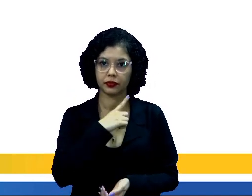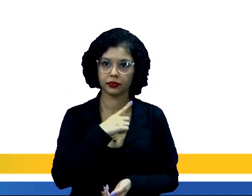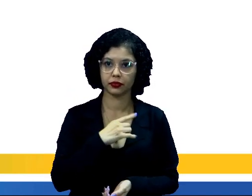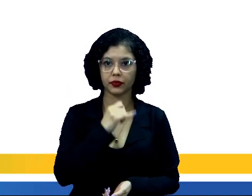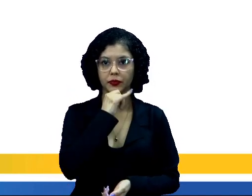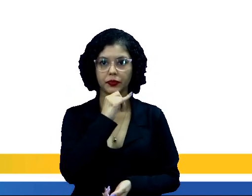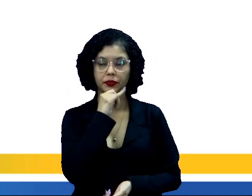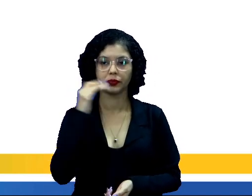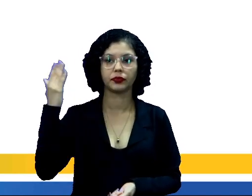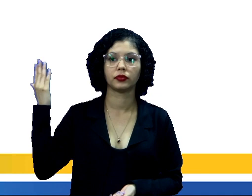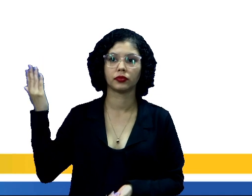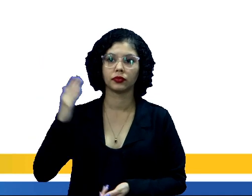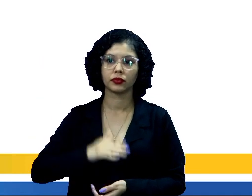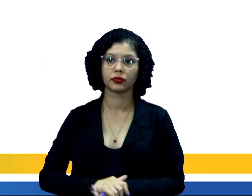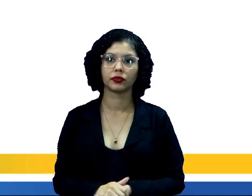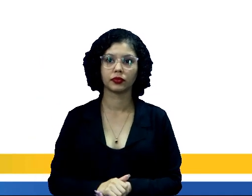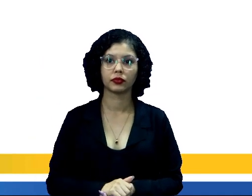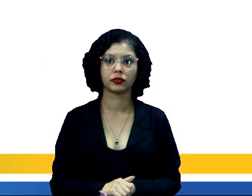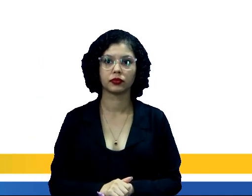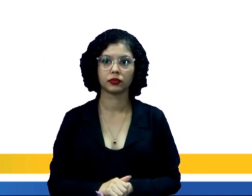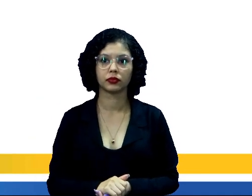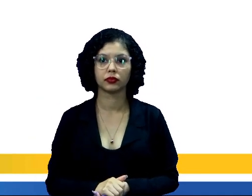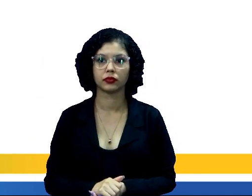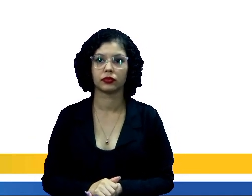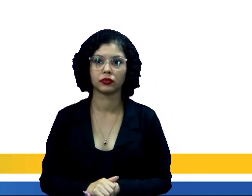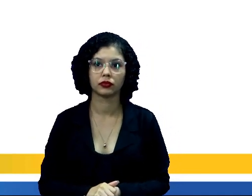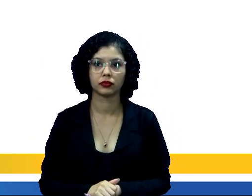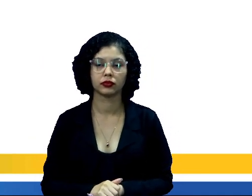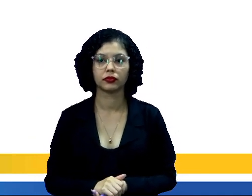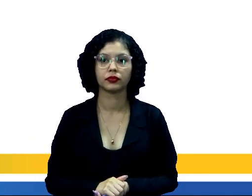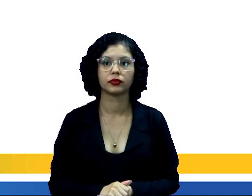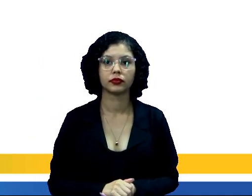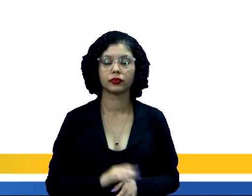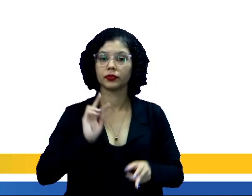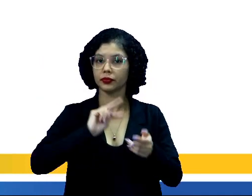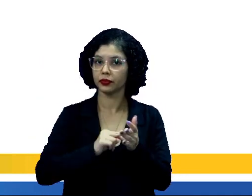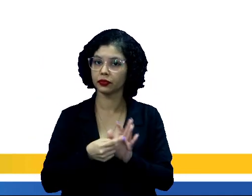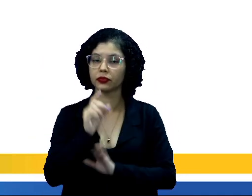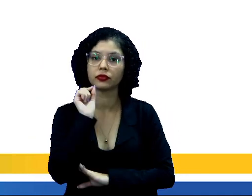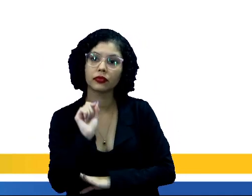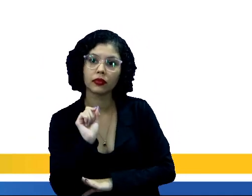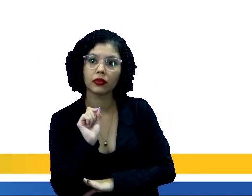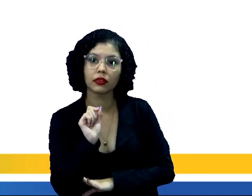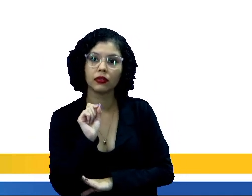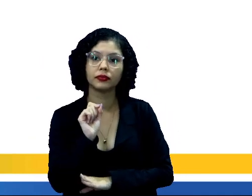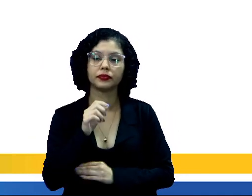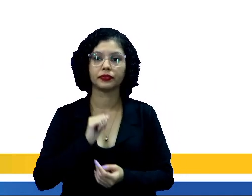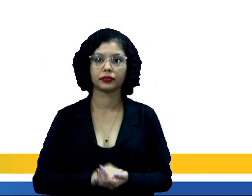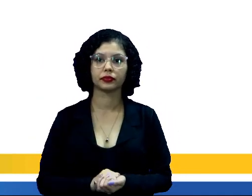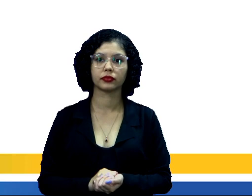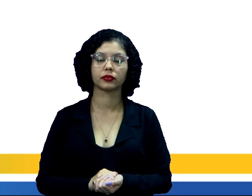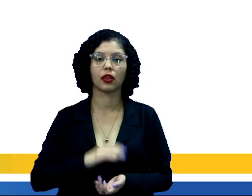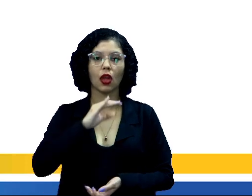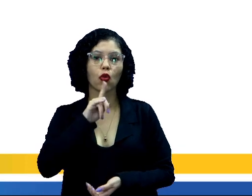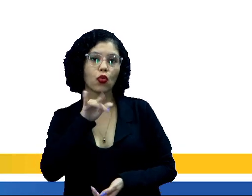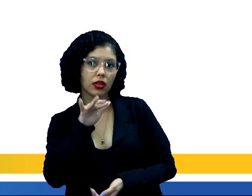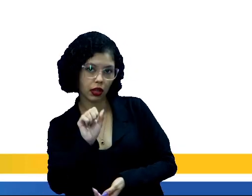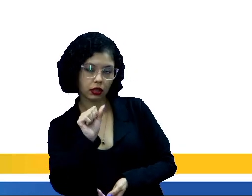a mother-in-law e o 10-ton truck. No caso, a mother-in-law é a